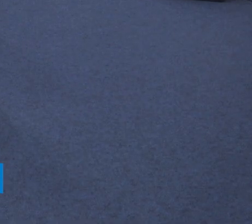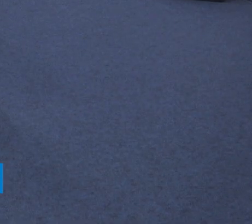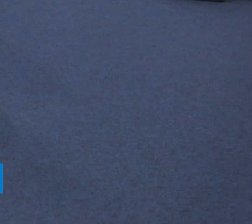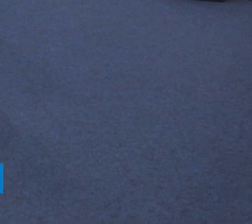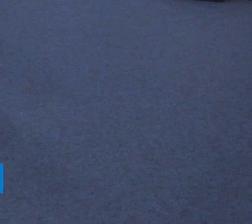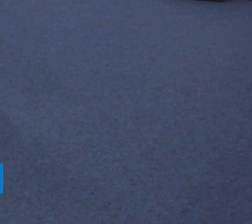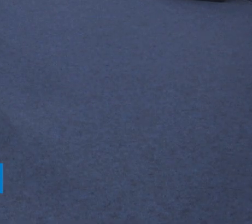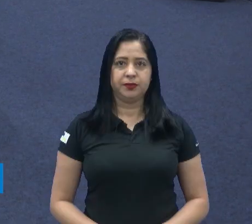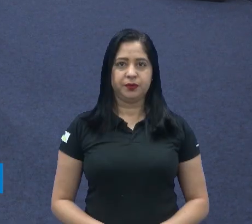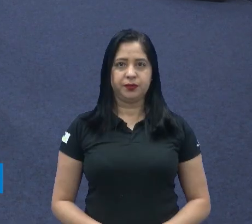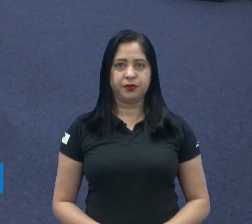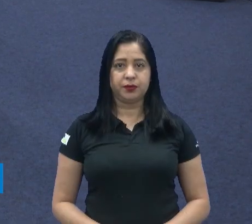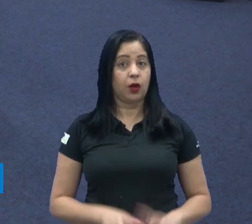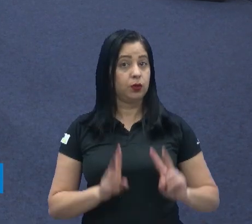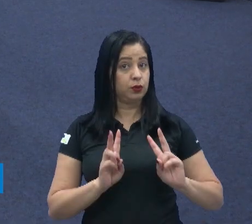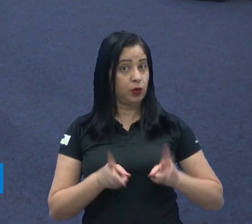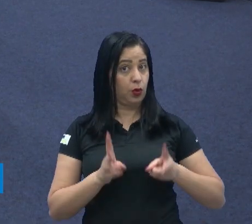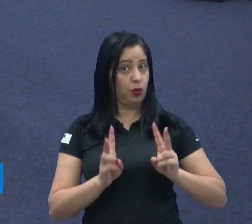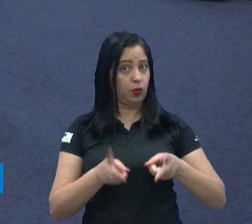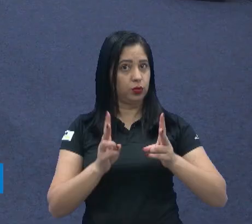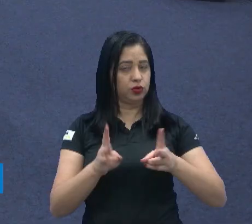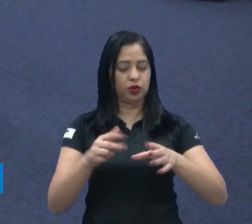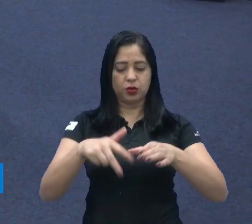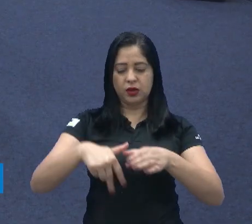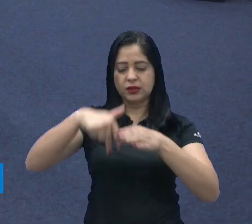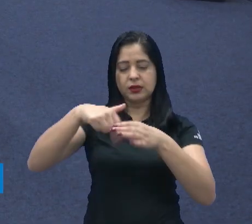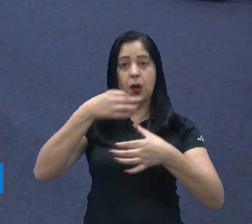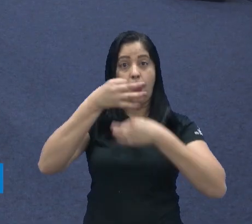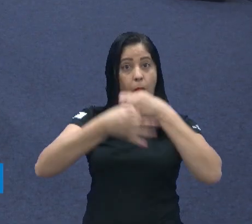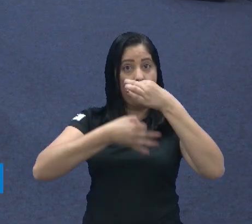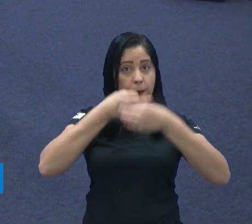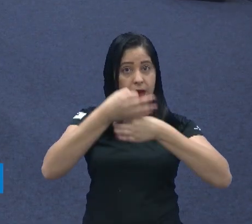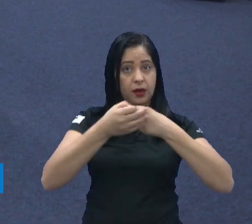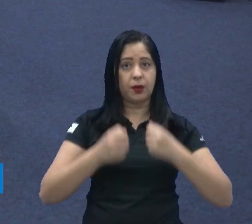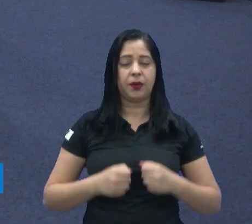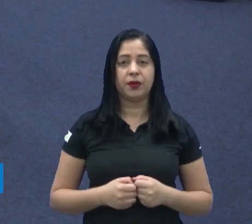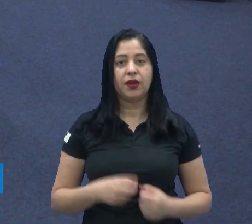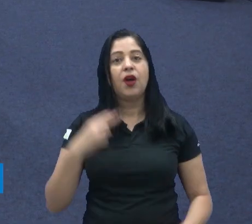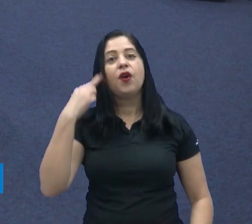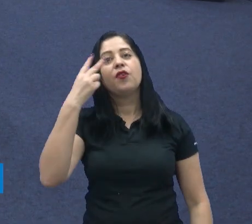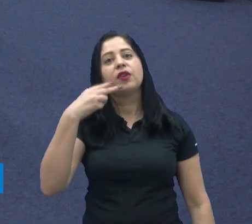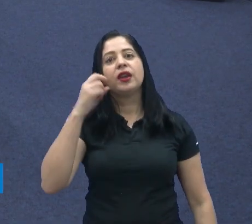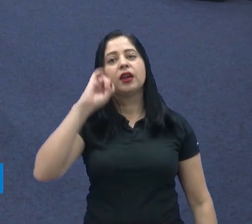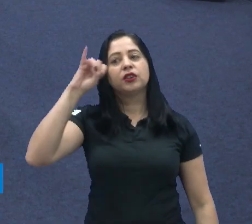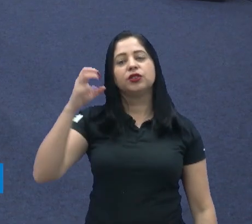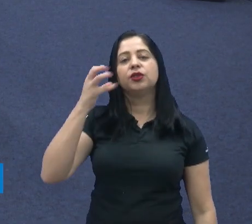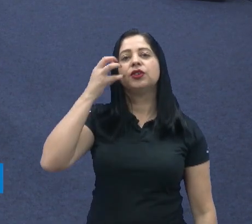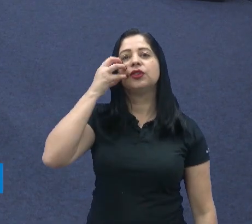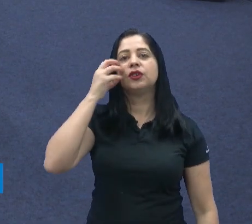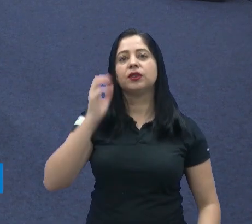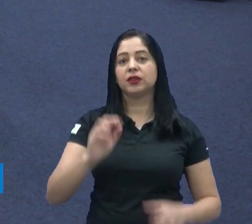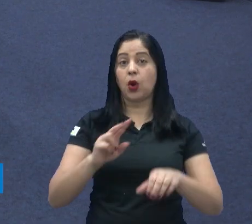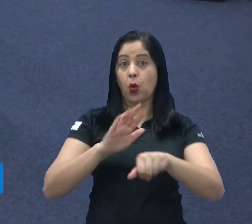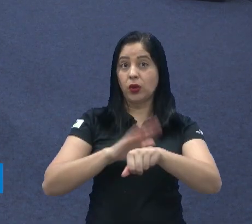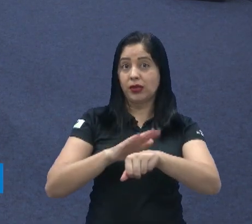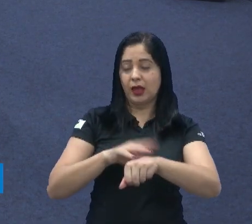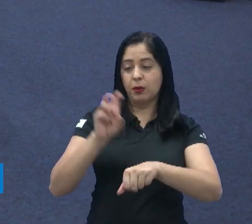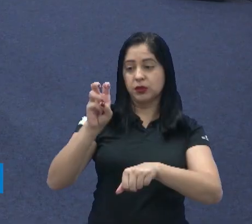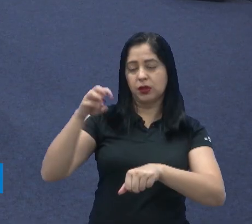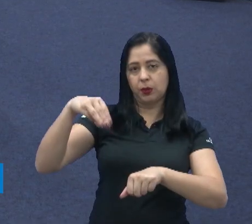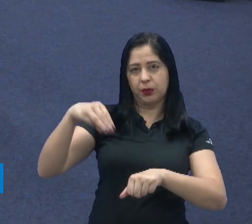Vamos lá, da continuação do Pinga Fogo, com a palavra, vereadora Juliana Fraga, no tempo de 5